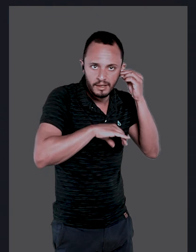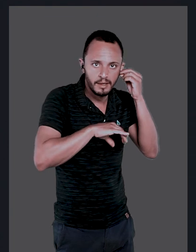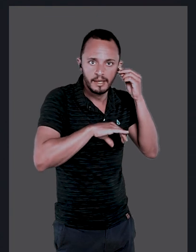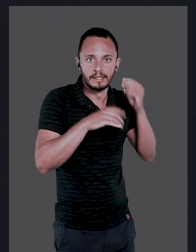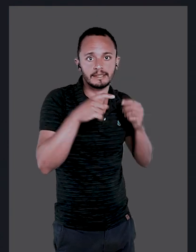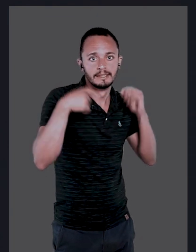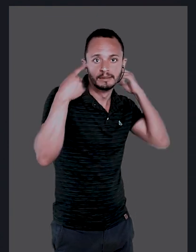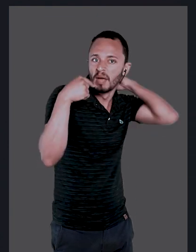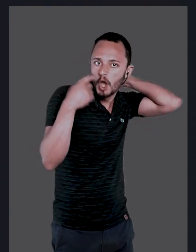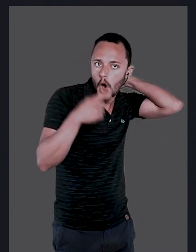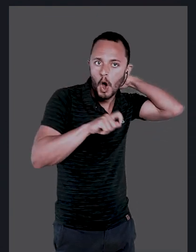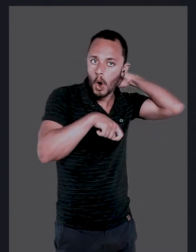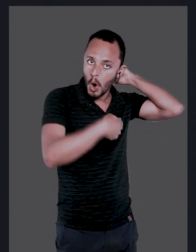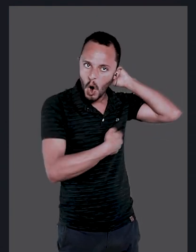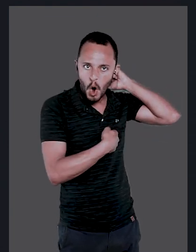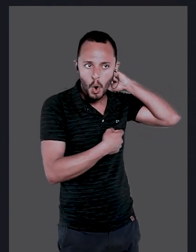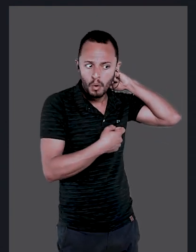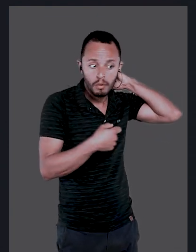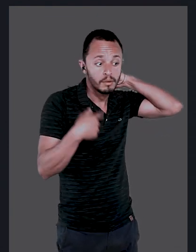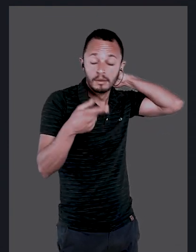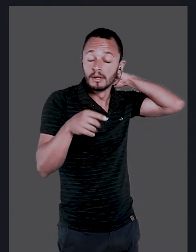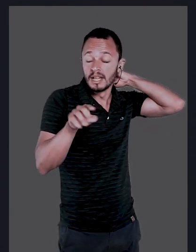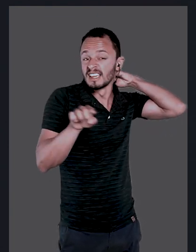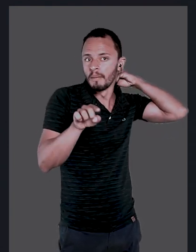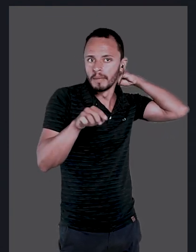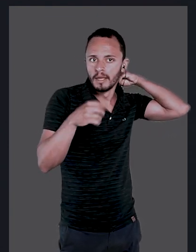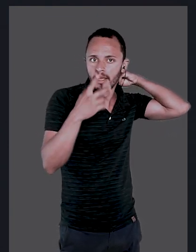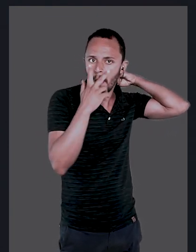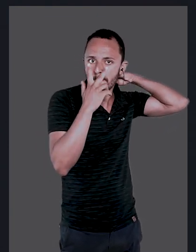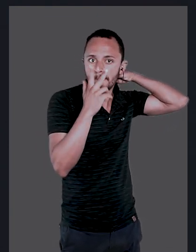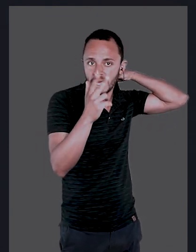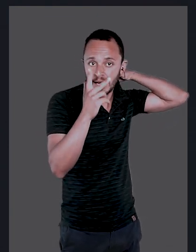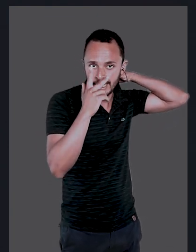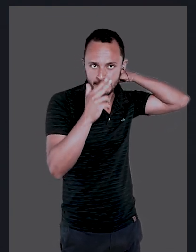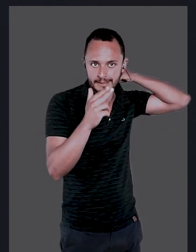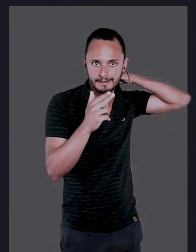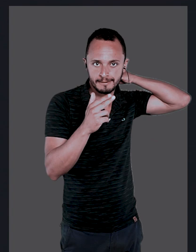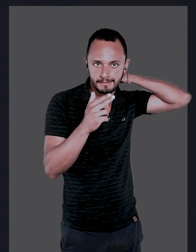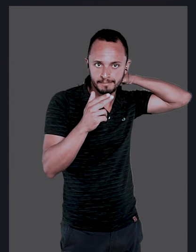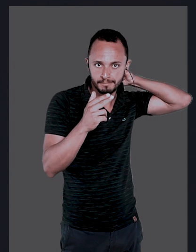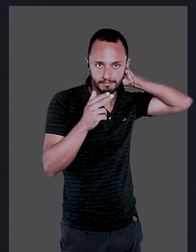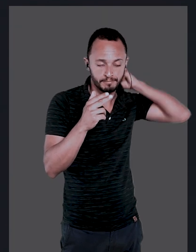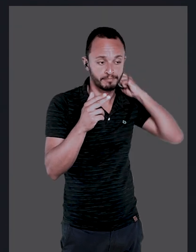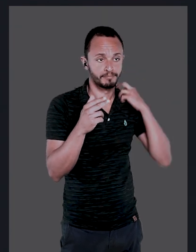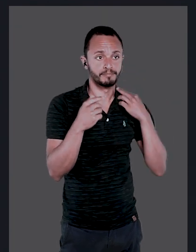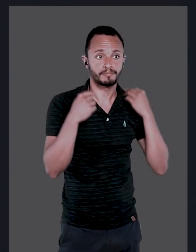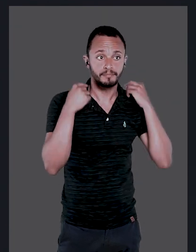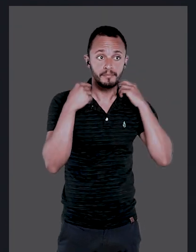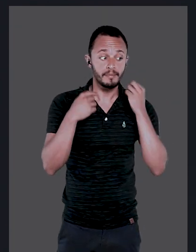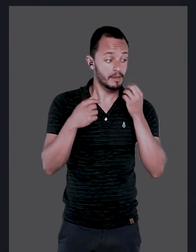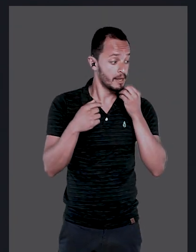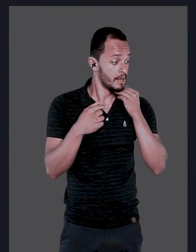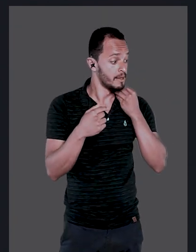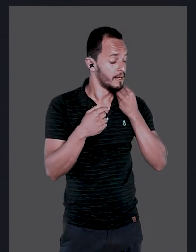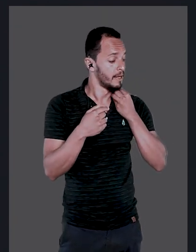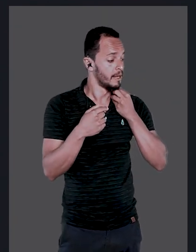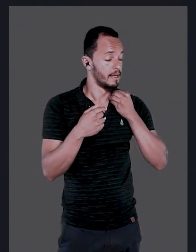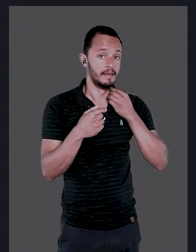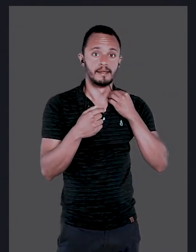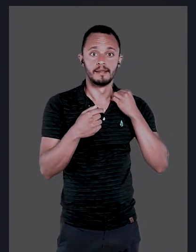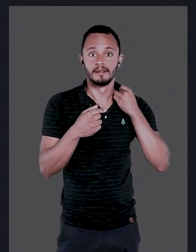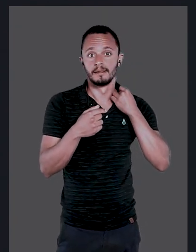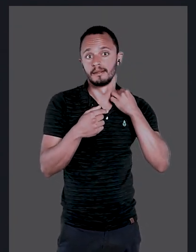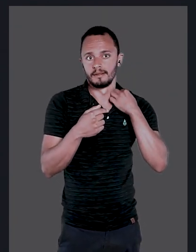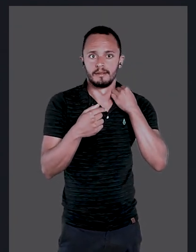pessoas dizem alguma graça ou fazem alguma ironia e eu não entendi